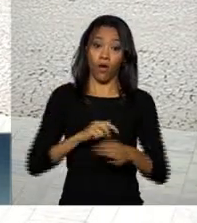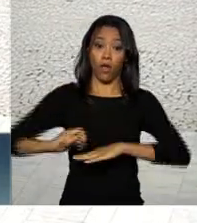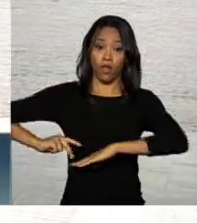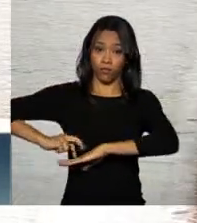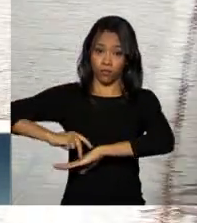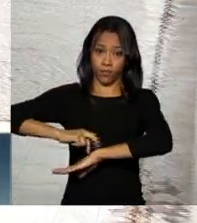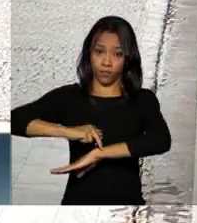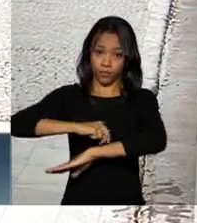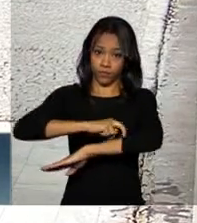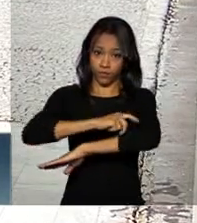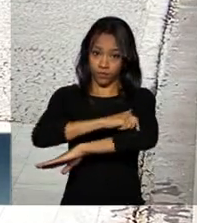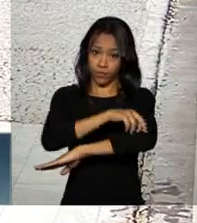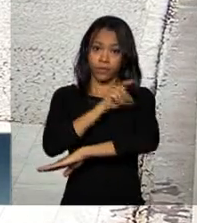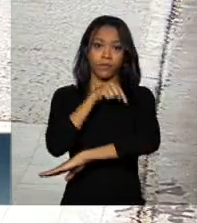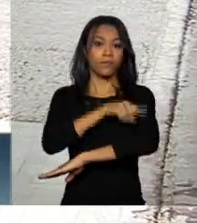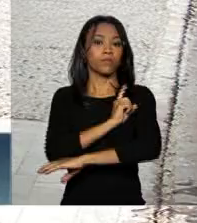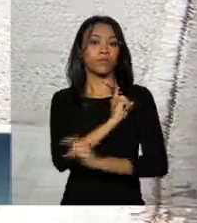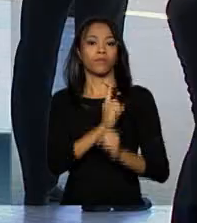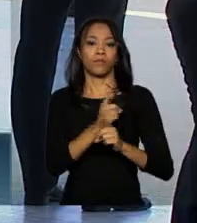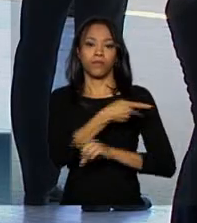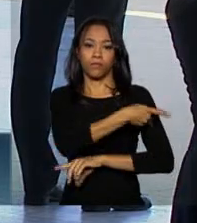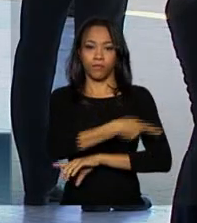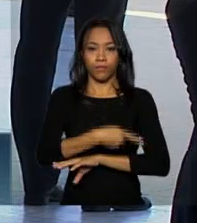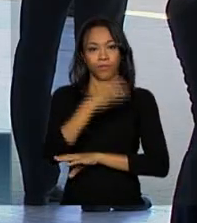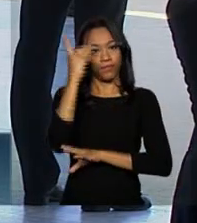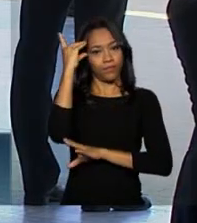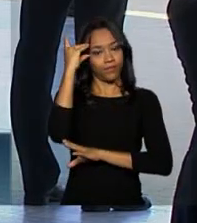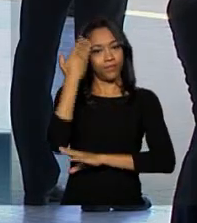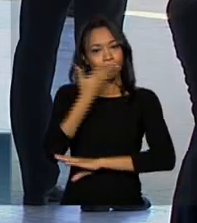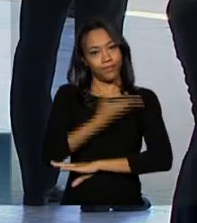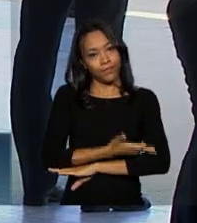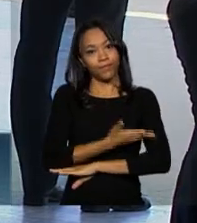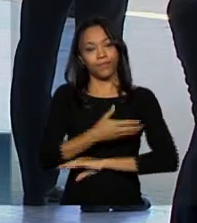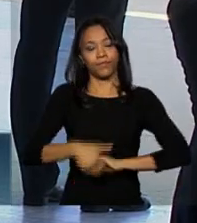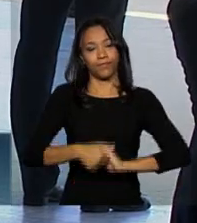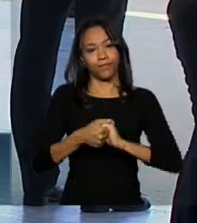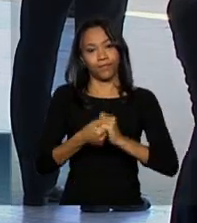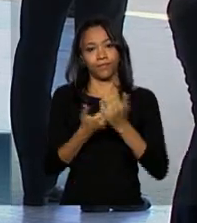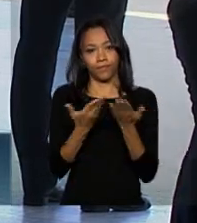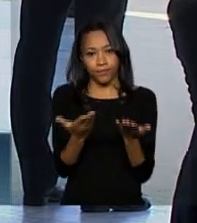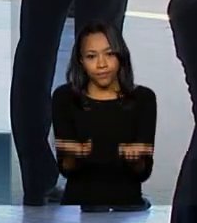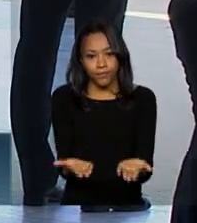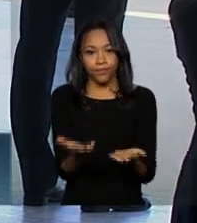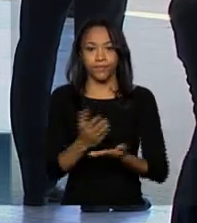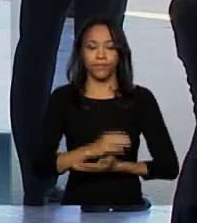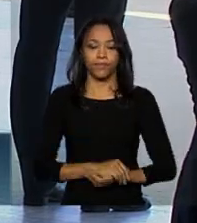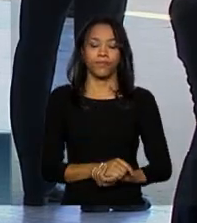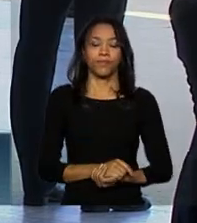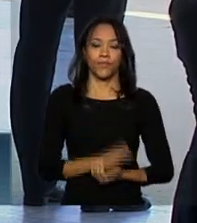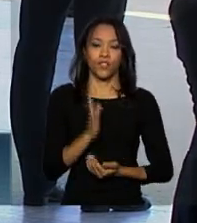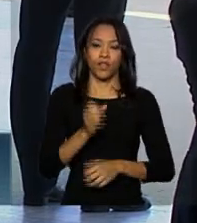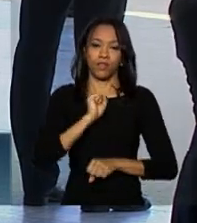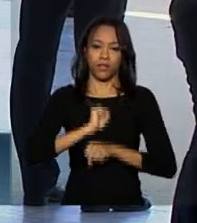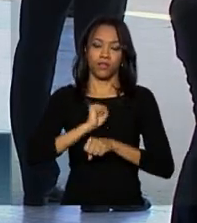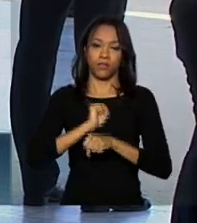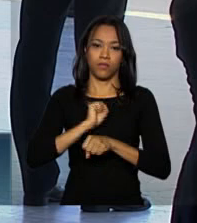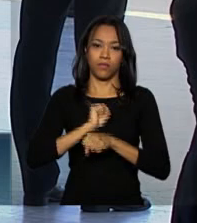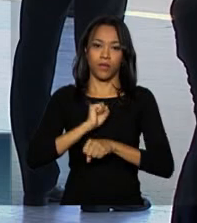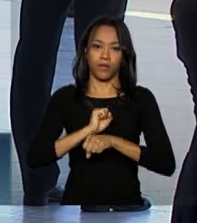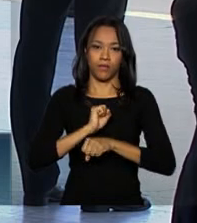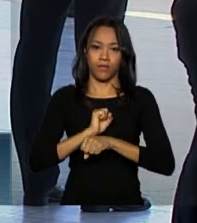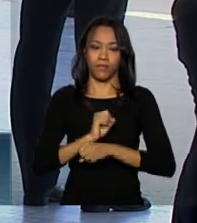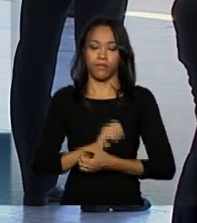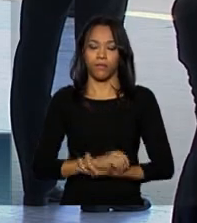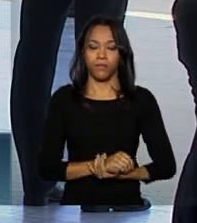rampa do Palácio do Planalto e vai ser recebida oficialmente pela presidenta Dilma Rousseff, que já aguarda no topo da